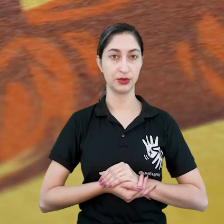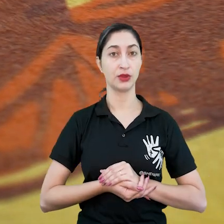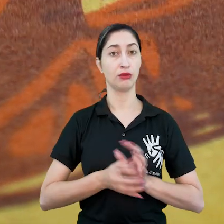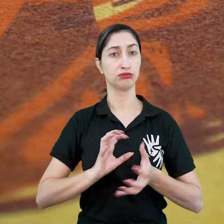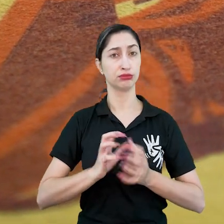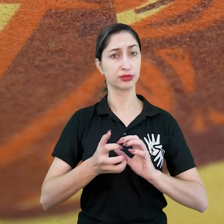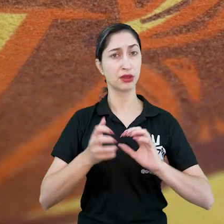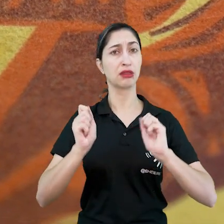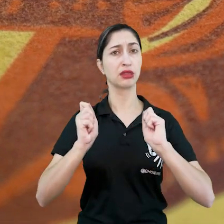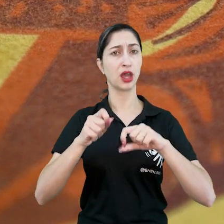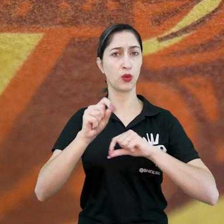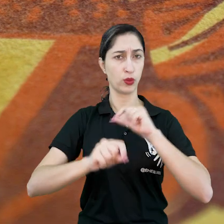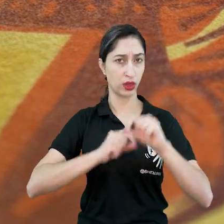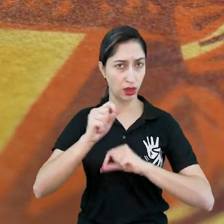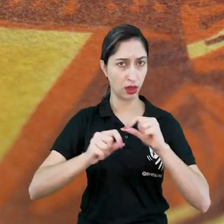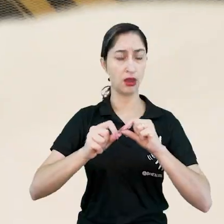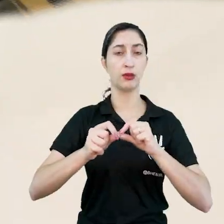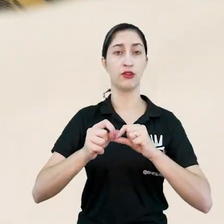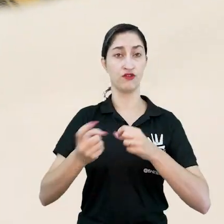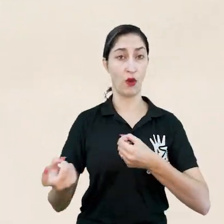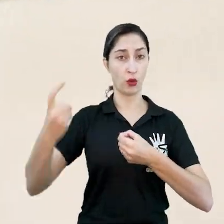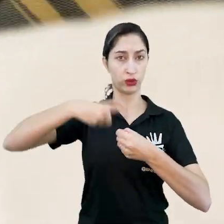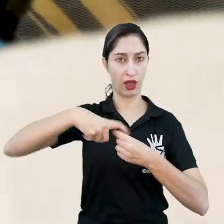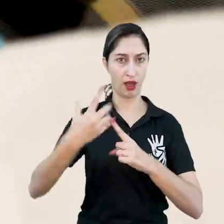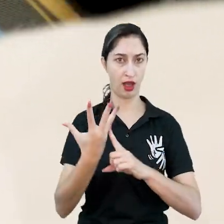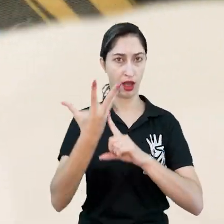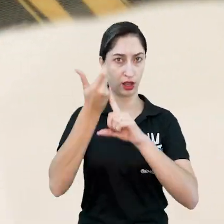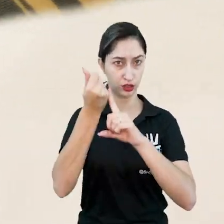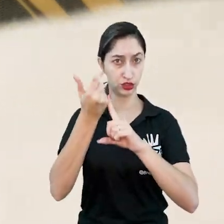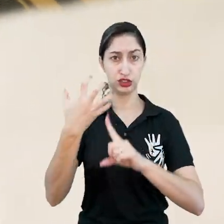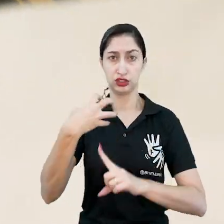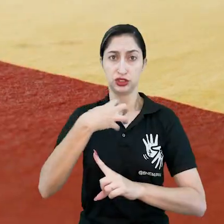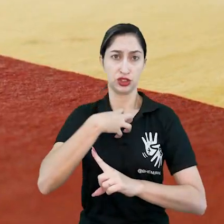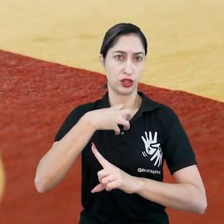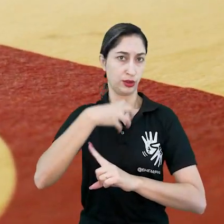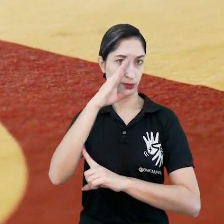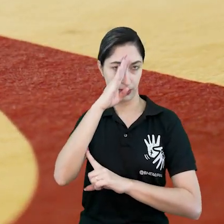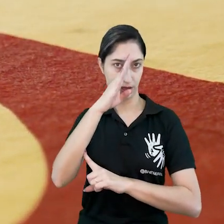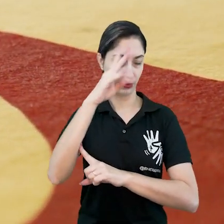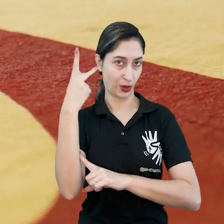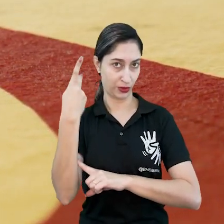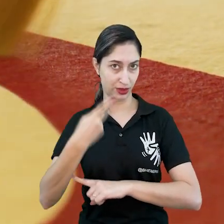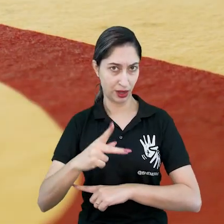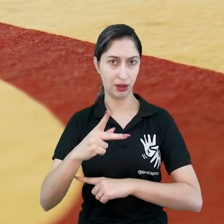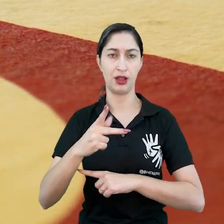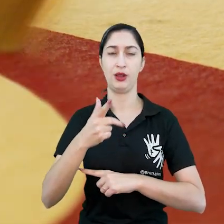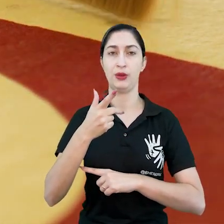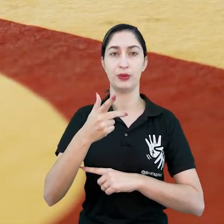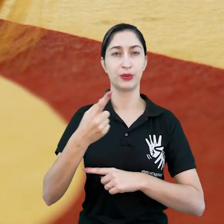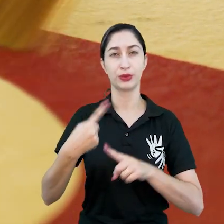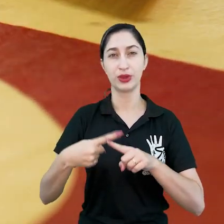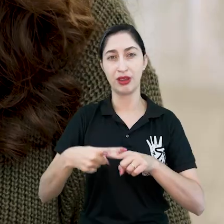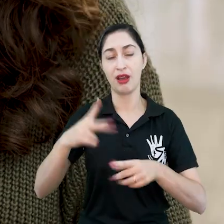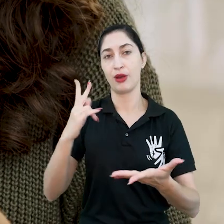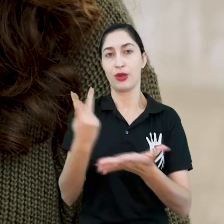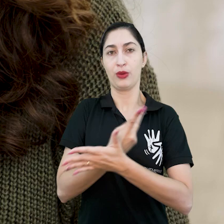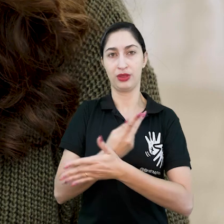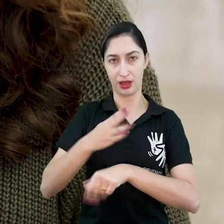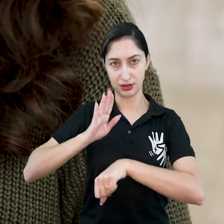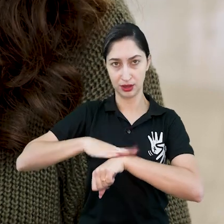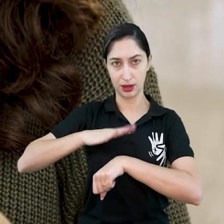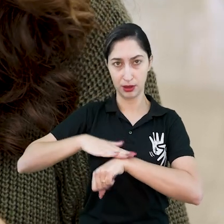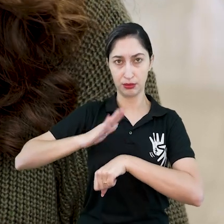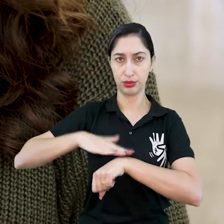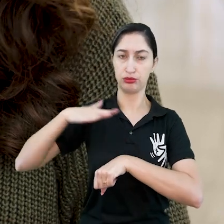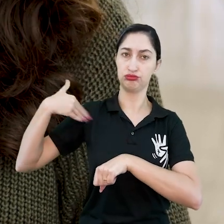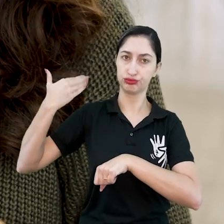O restauro possibilita o retorno dessas obras no seu auge mesmo, né? Um tecido com o tempo,